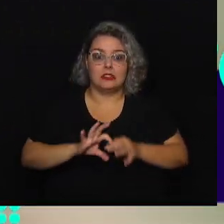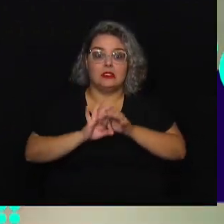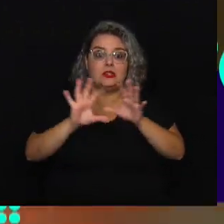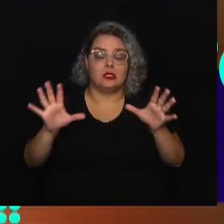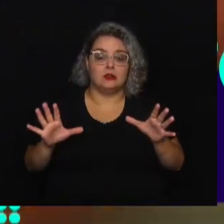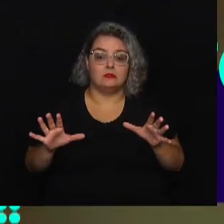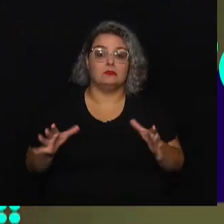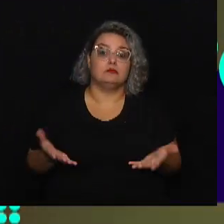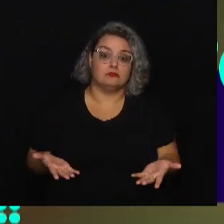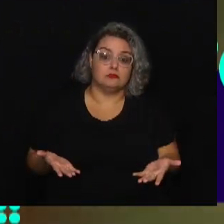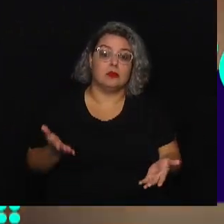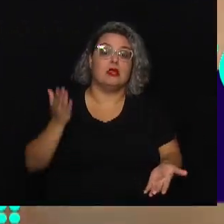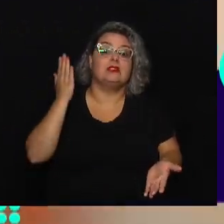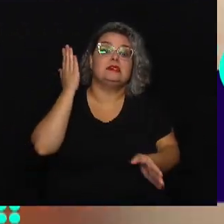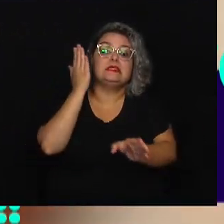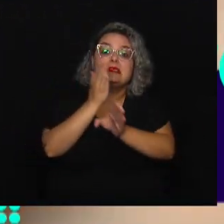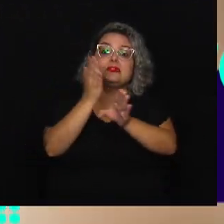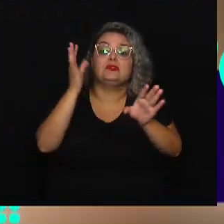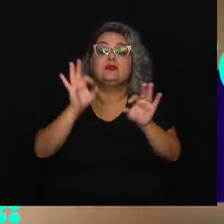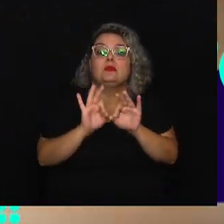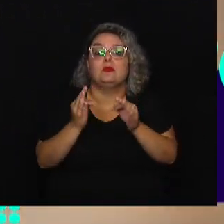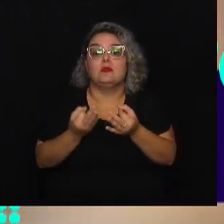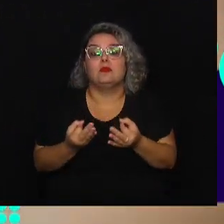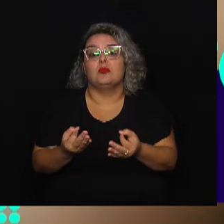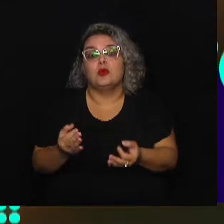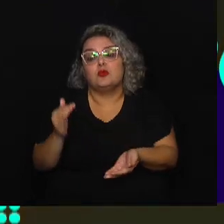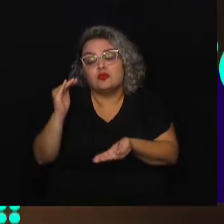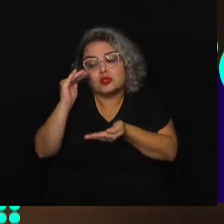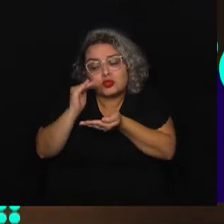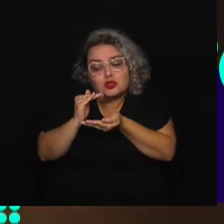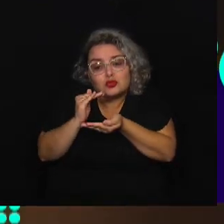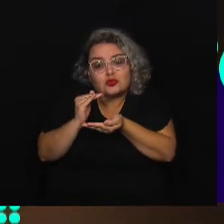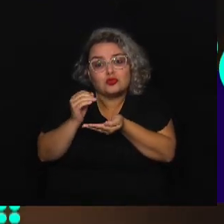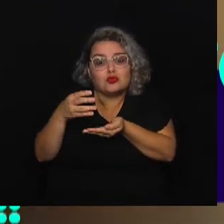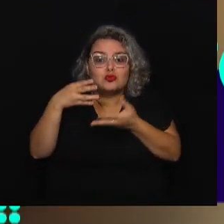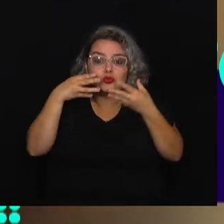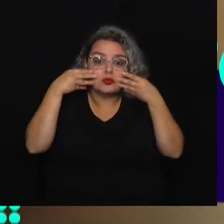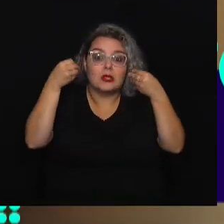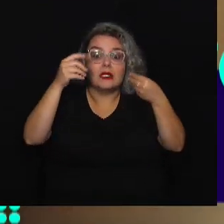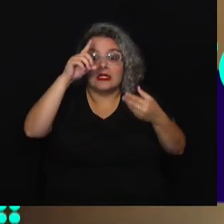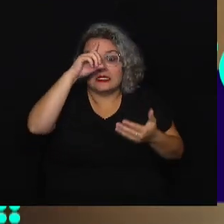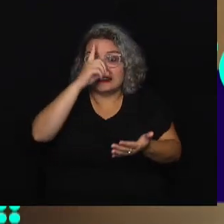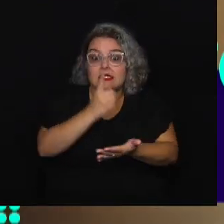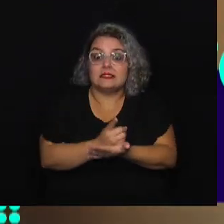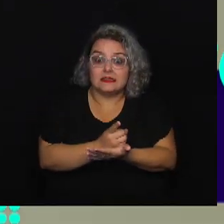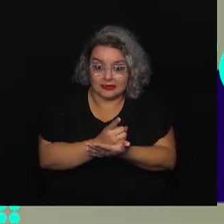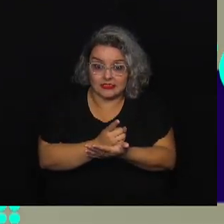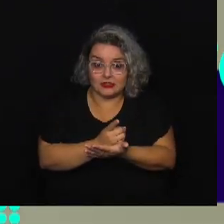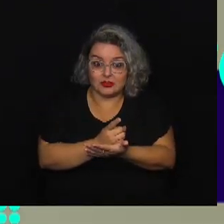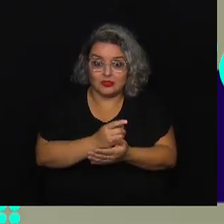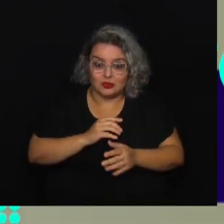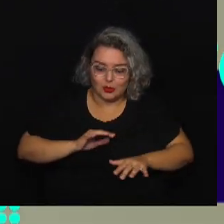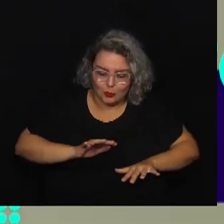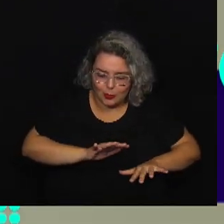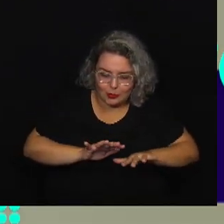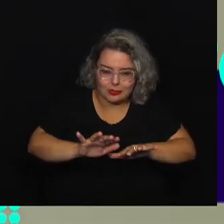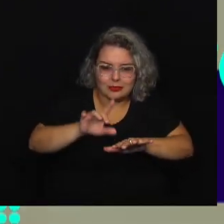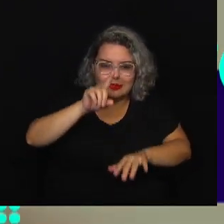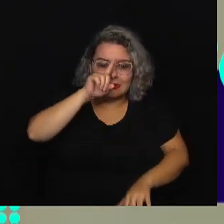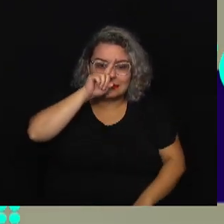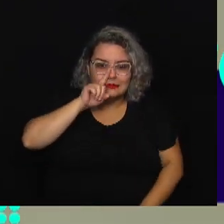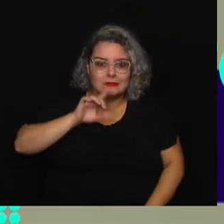mas encontrar uma família para o pequeno felino. Para isso, ele decide rumar numa incrível aventura